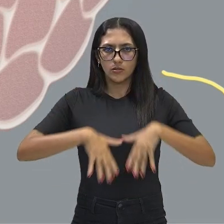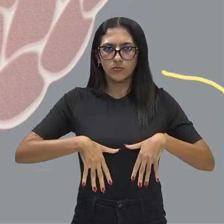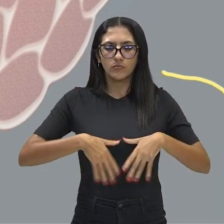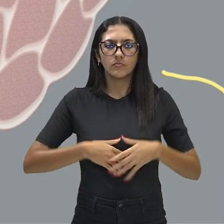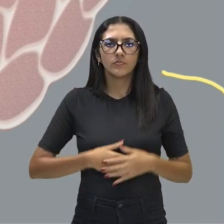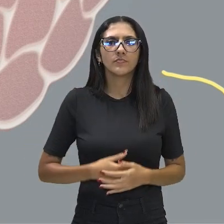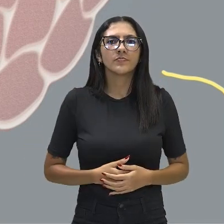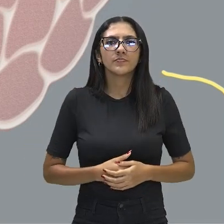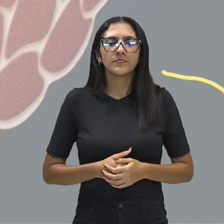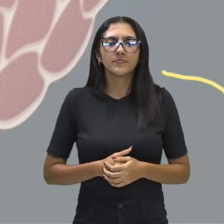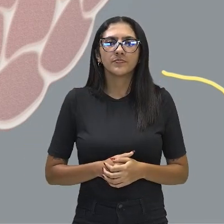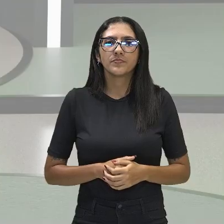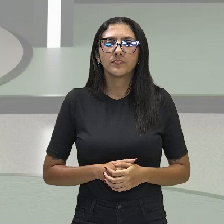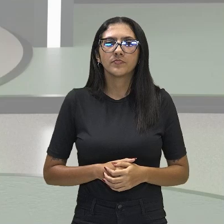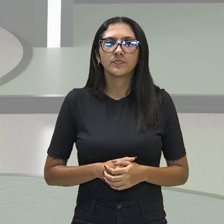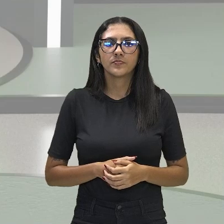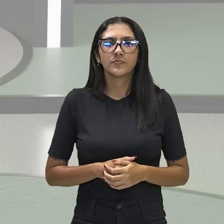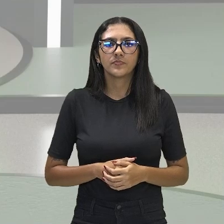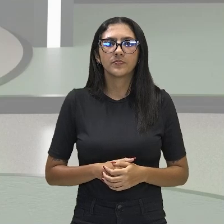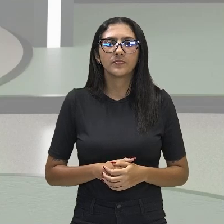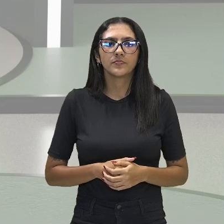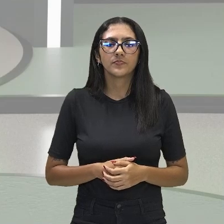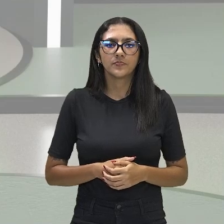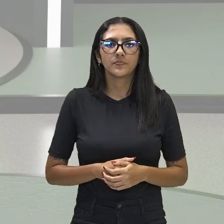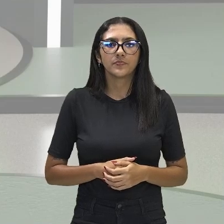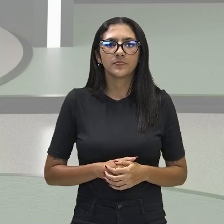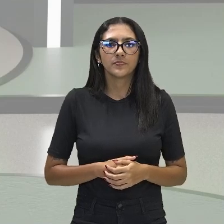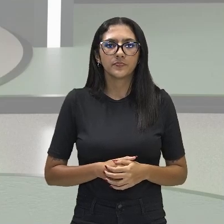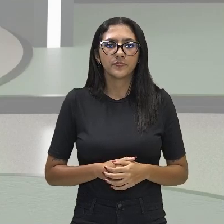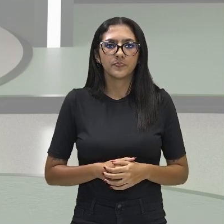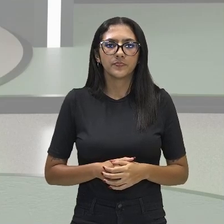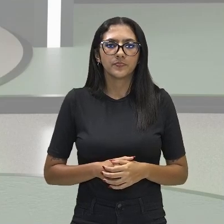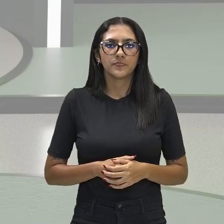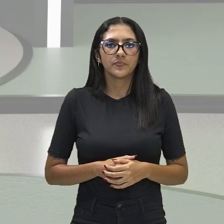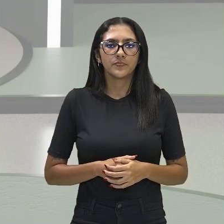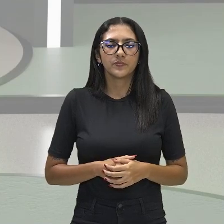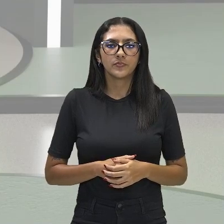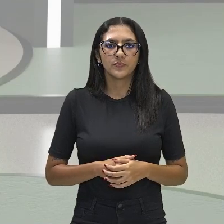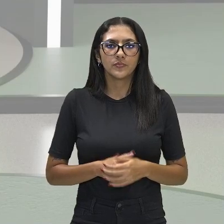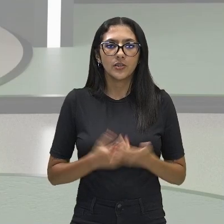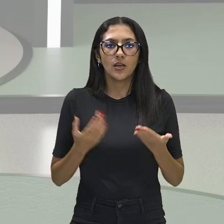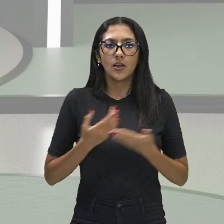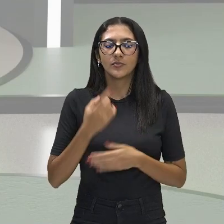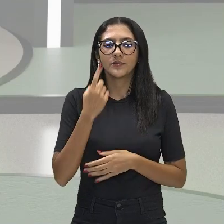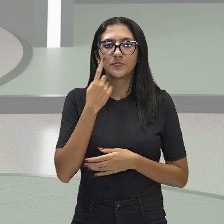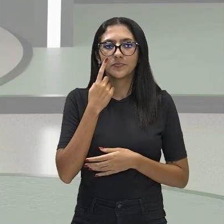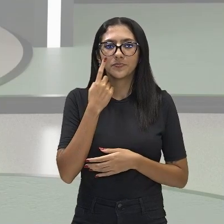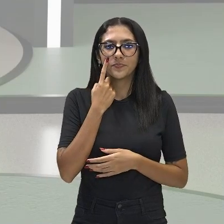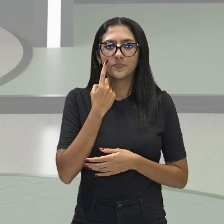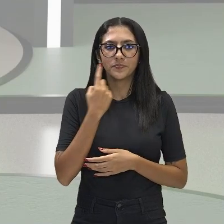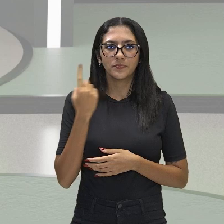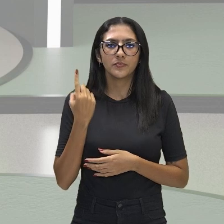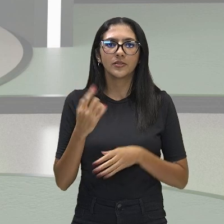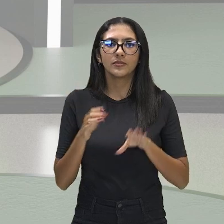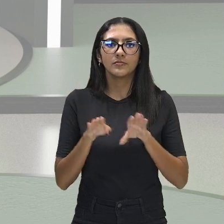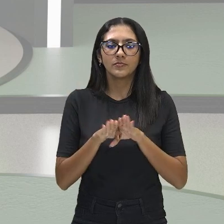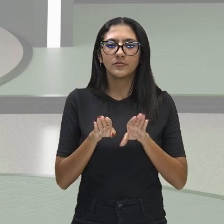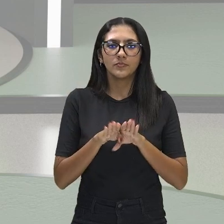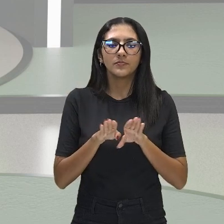central. E aqui nós vamos observar agora o